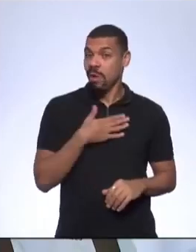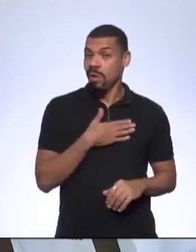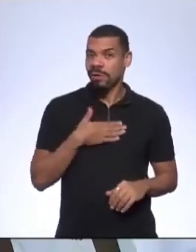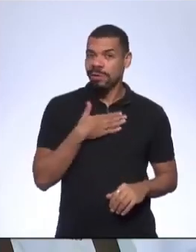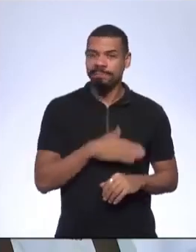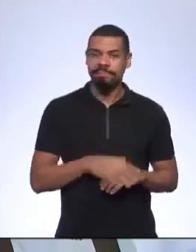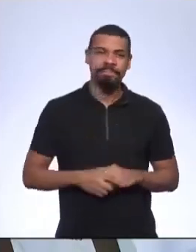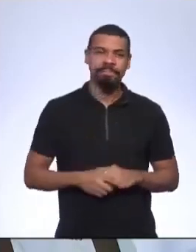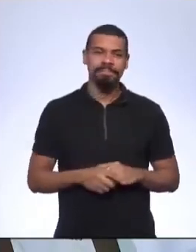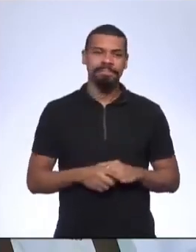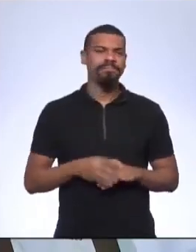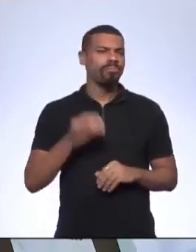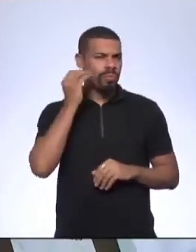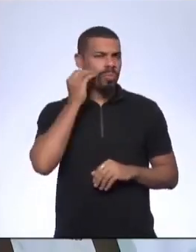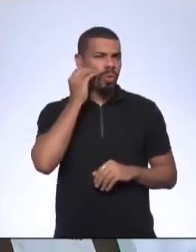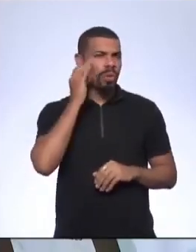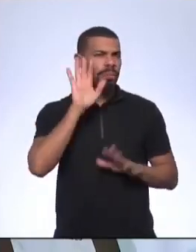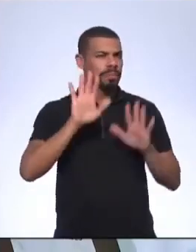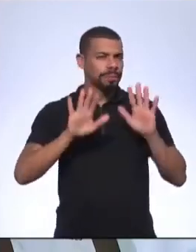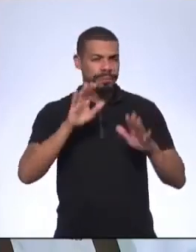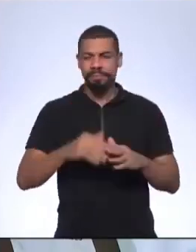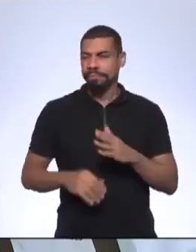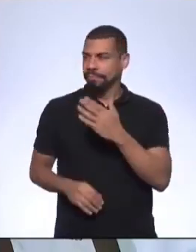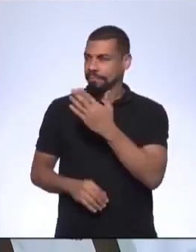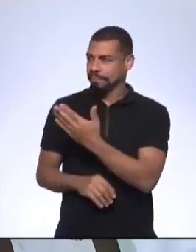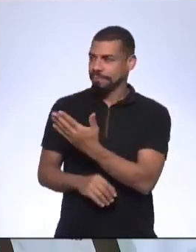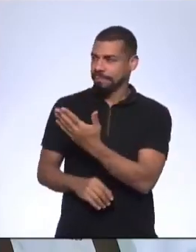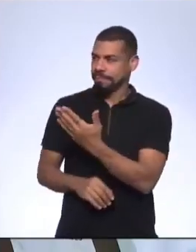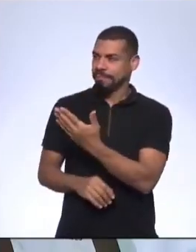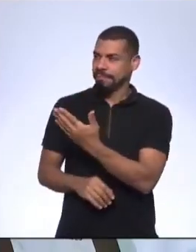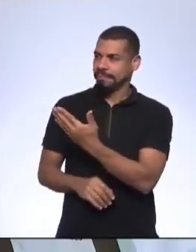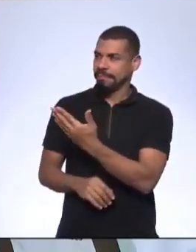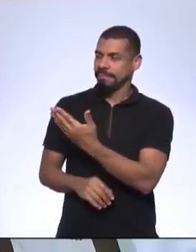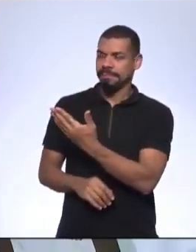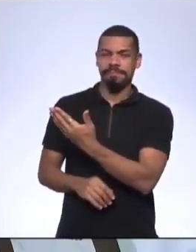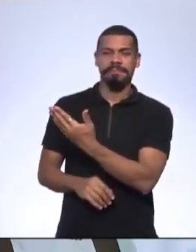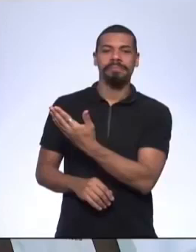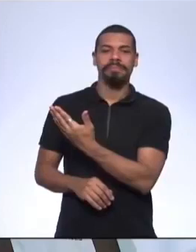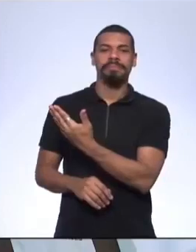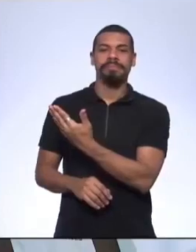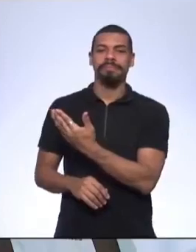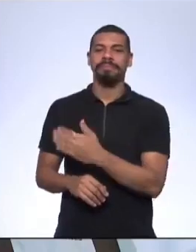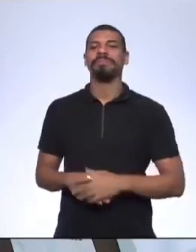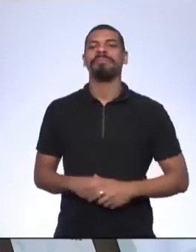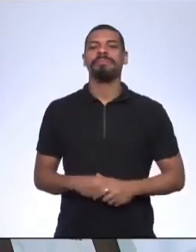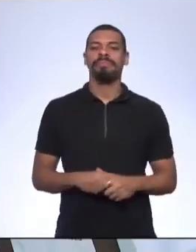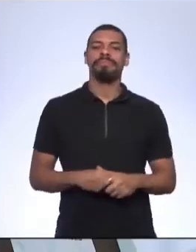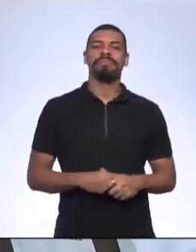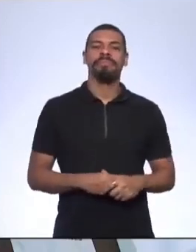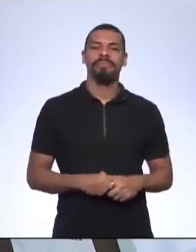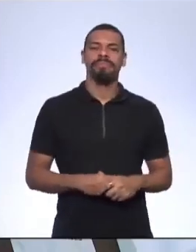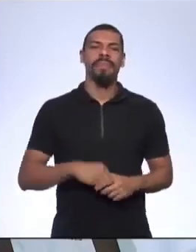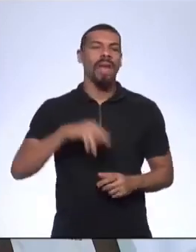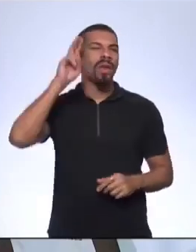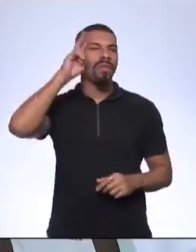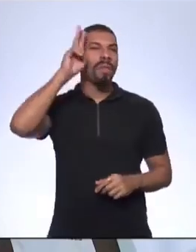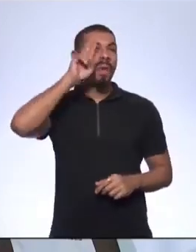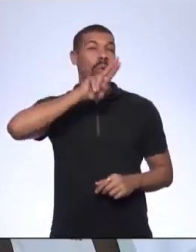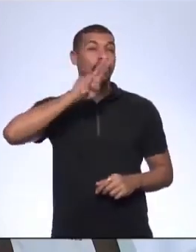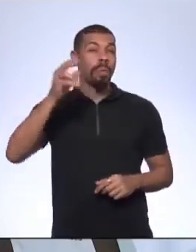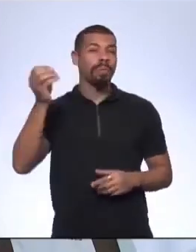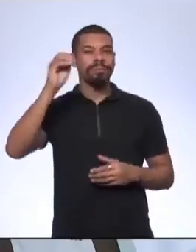muito. Vou tentar juntar assim, ó. Primeiro, teve alguém aí, eu não vou lembrar o nome,